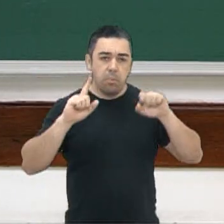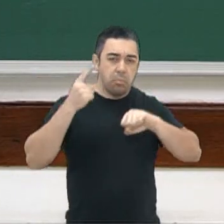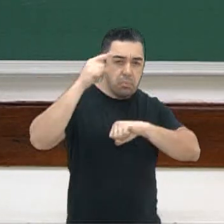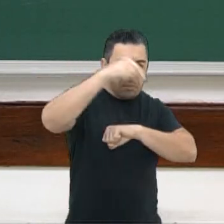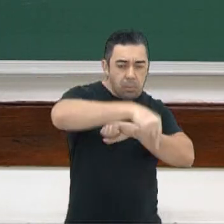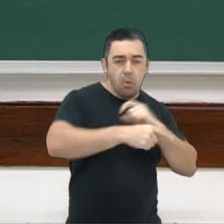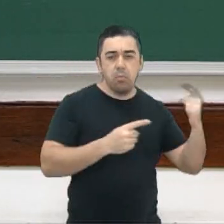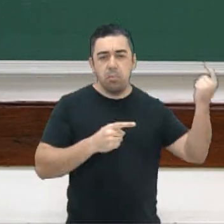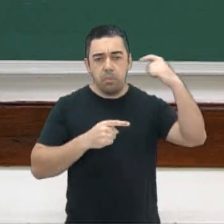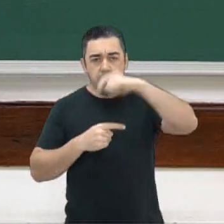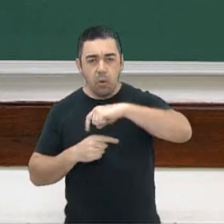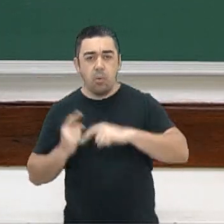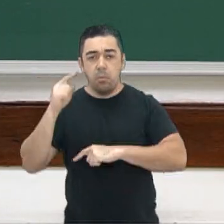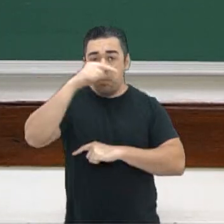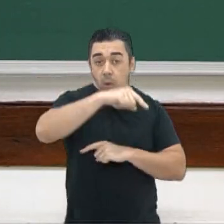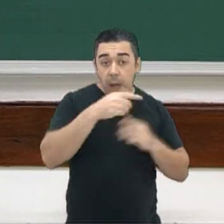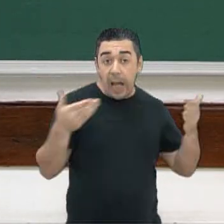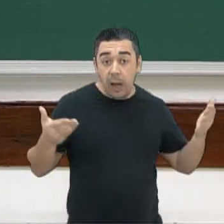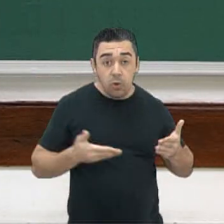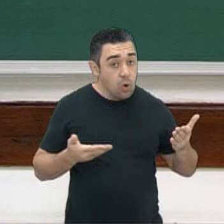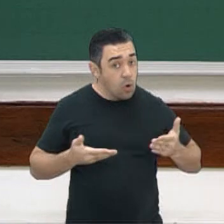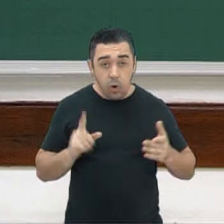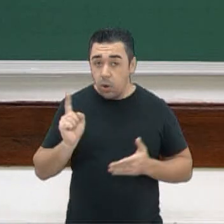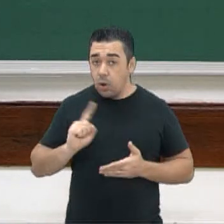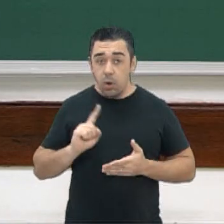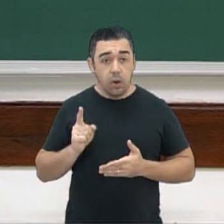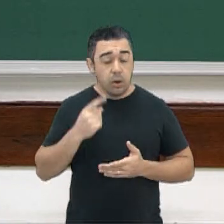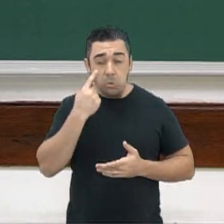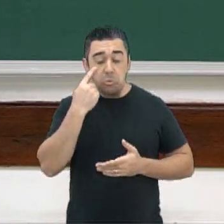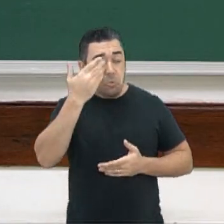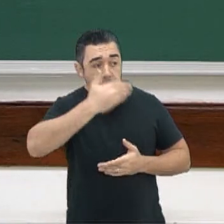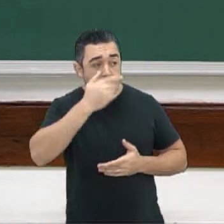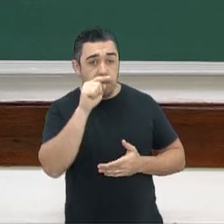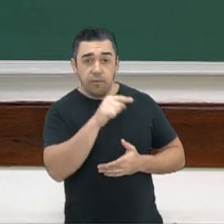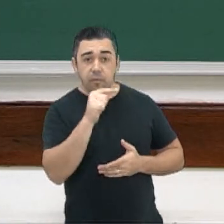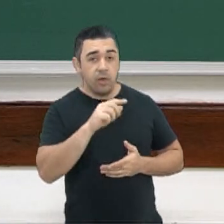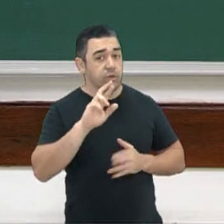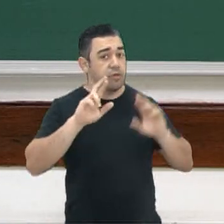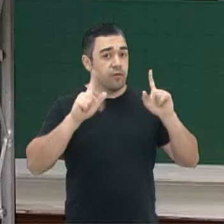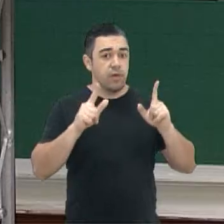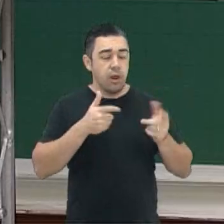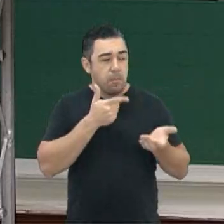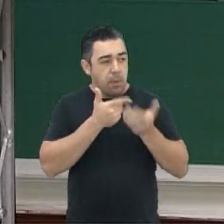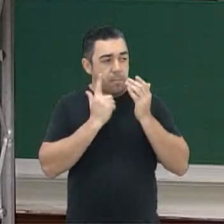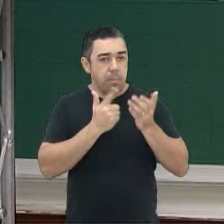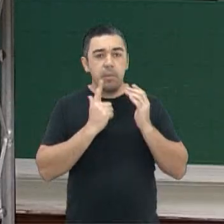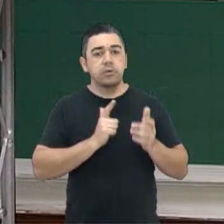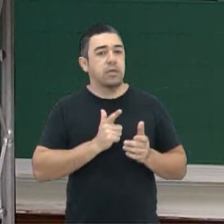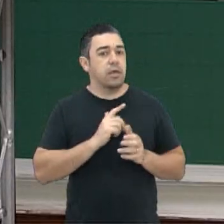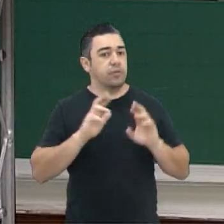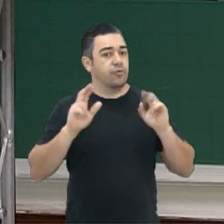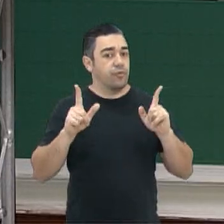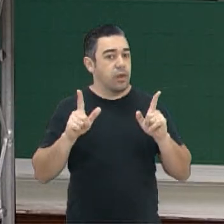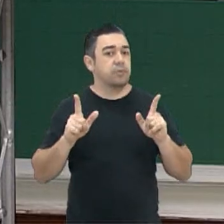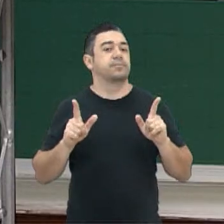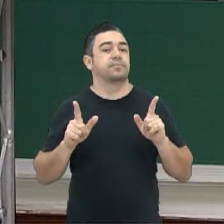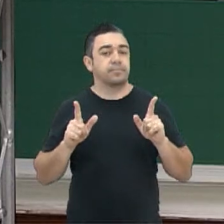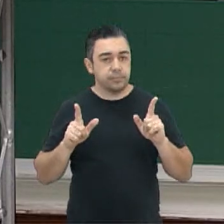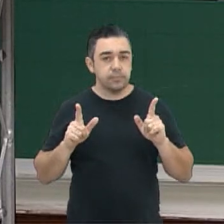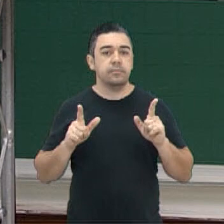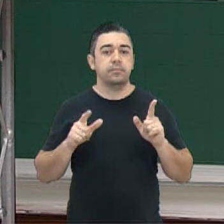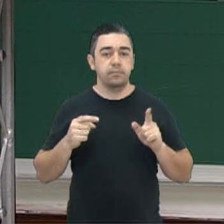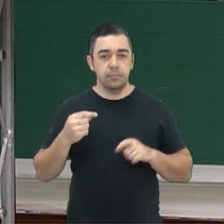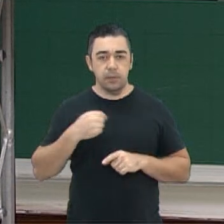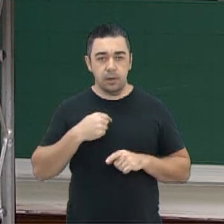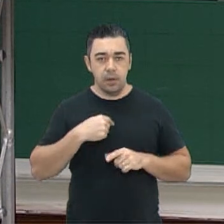morteiro um para o lado do outro, e é uma guerra que você não está vendo o oponente. Na de Stalingrado, parece que não foi bem por aí. É você